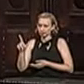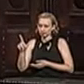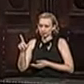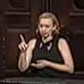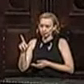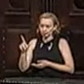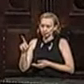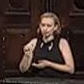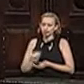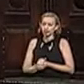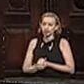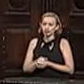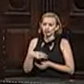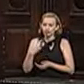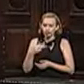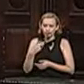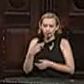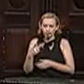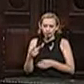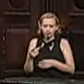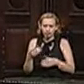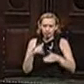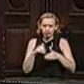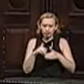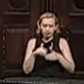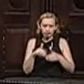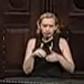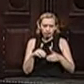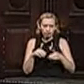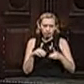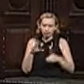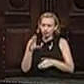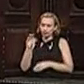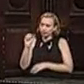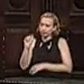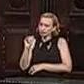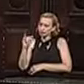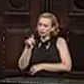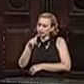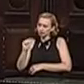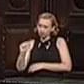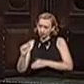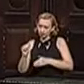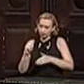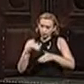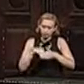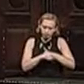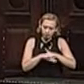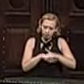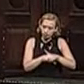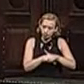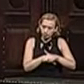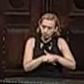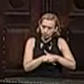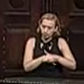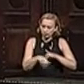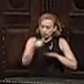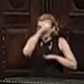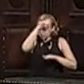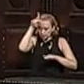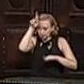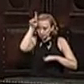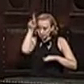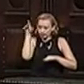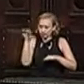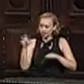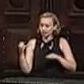caixa da Prefeitura ele chegou praticamente a zero e que existe, senhoras e senhores deputados, um